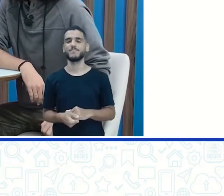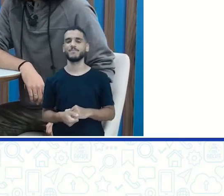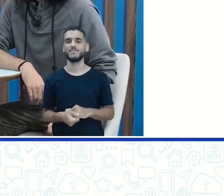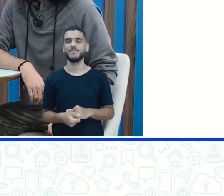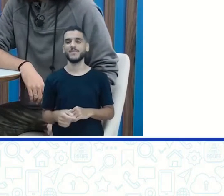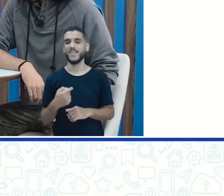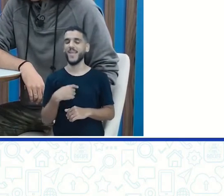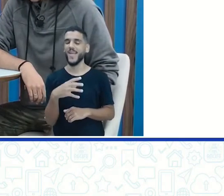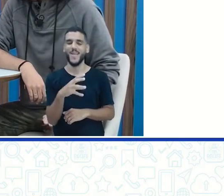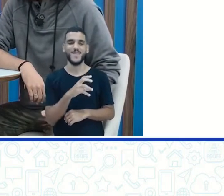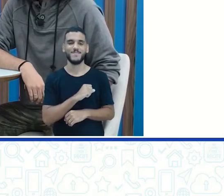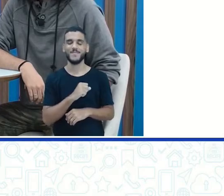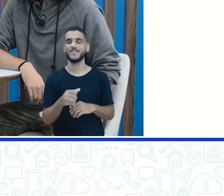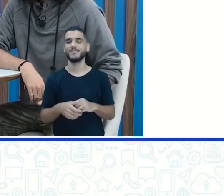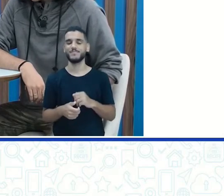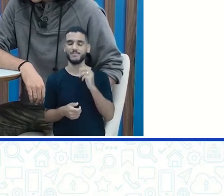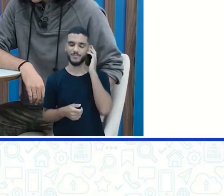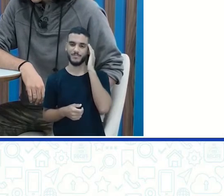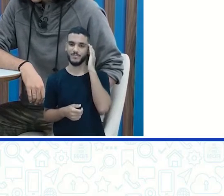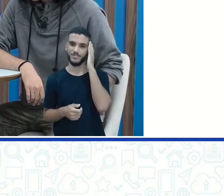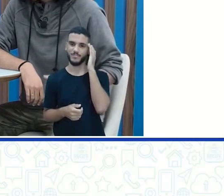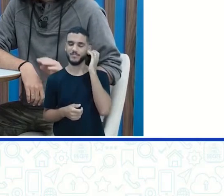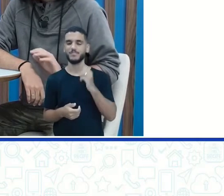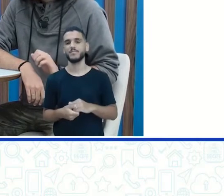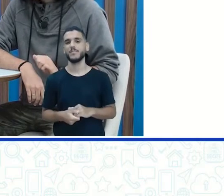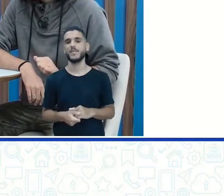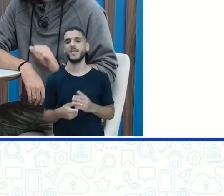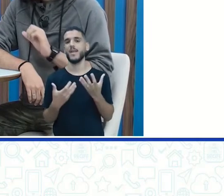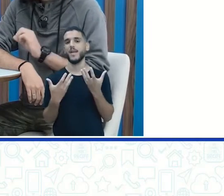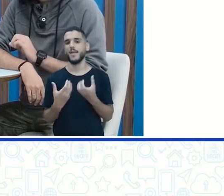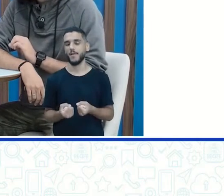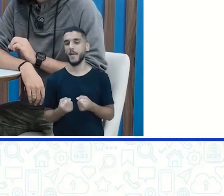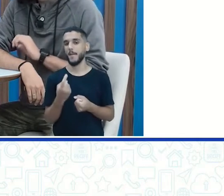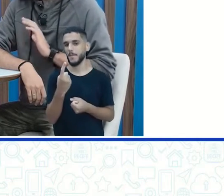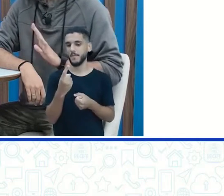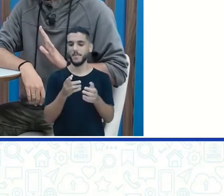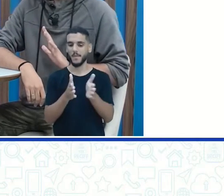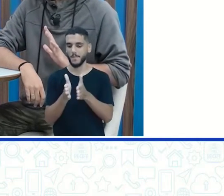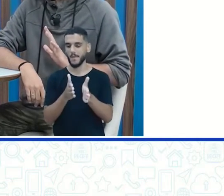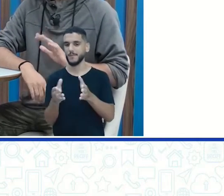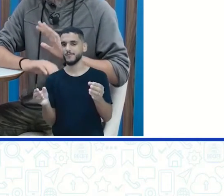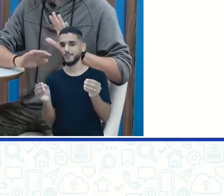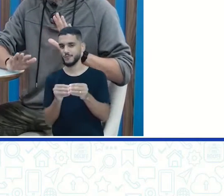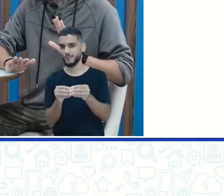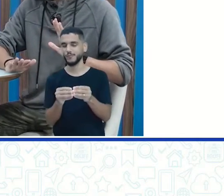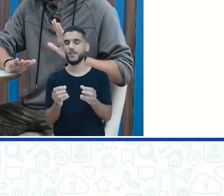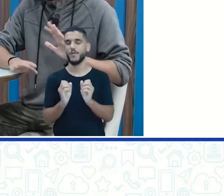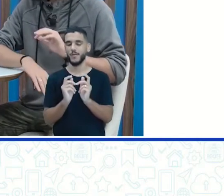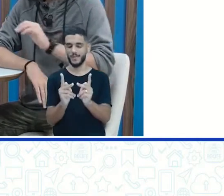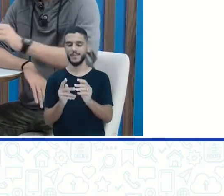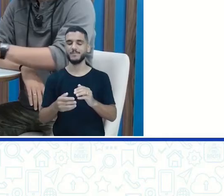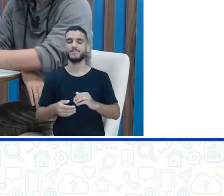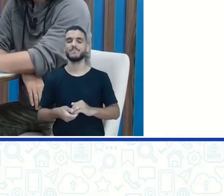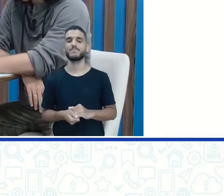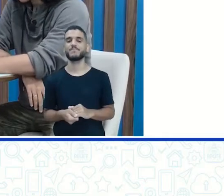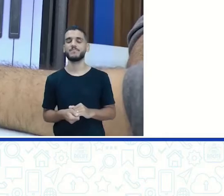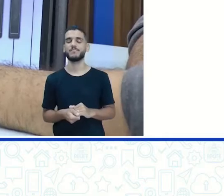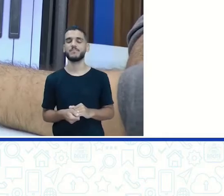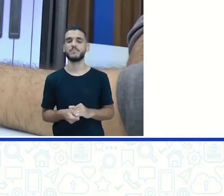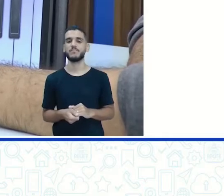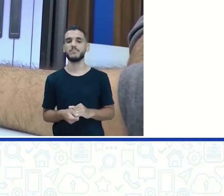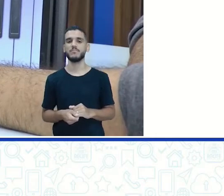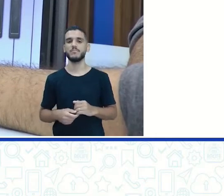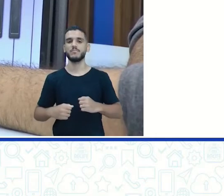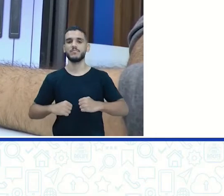Eu tô amando isso. Ó, vamos agora tentar fazer a primeira parte junto com a segunda parte para ninguém se perder. Vamos Vamos embora. lá, de